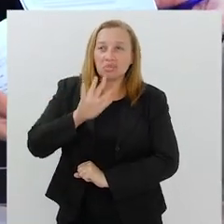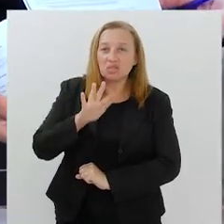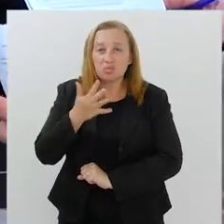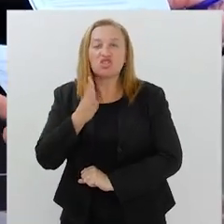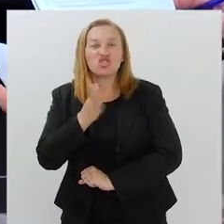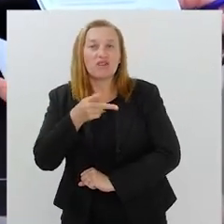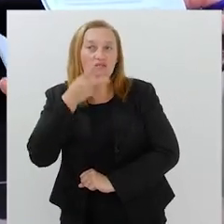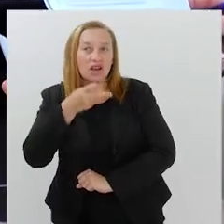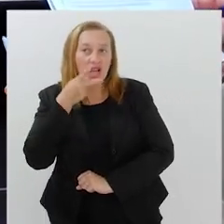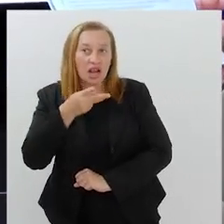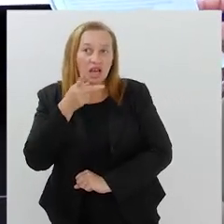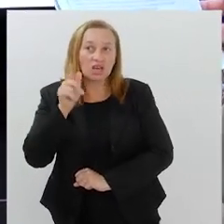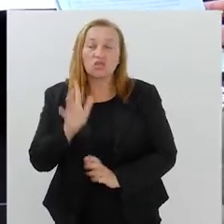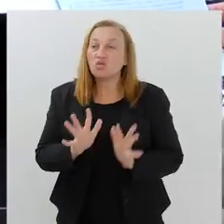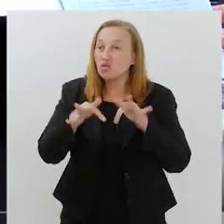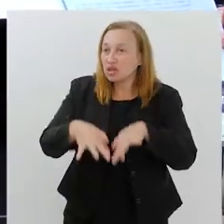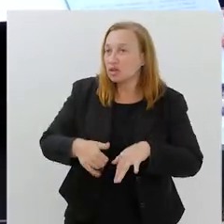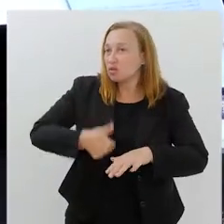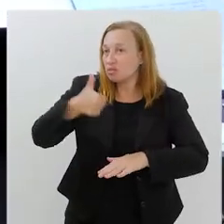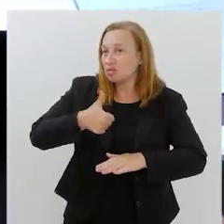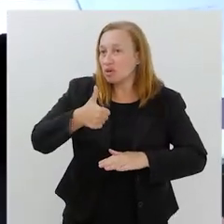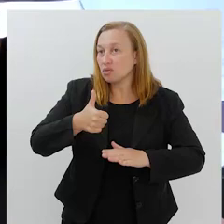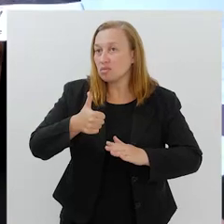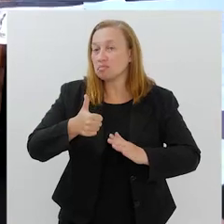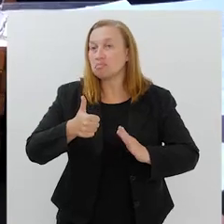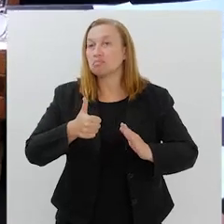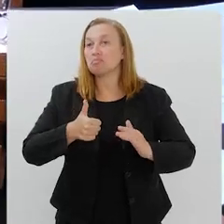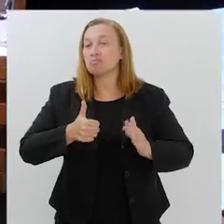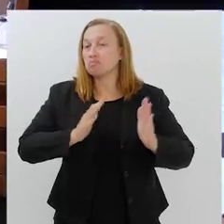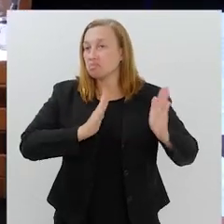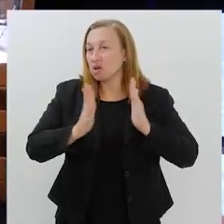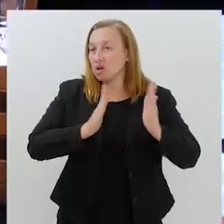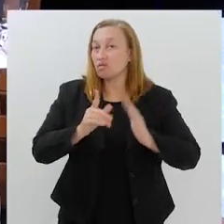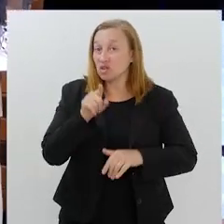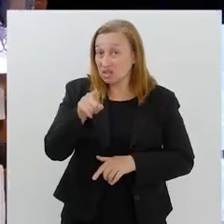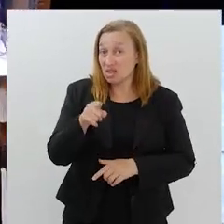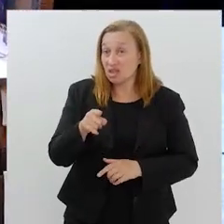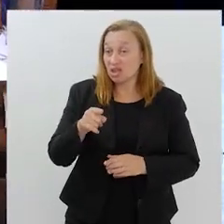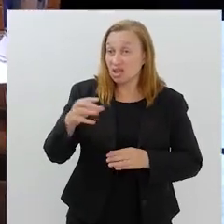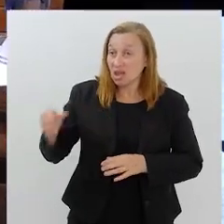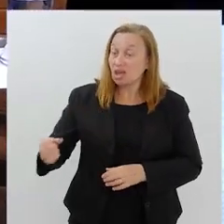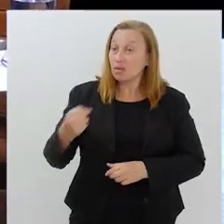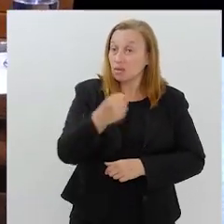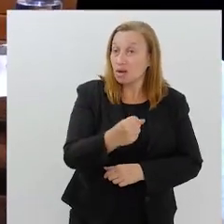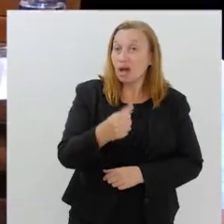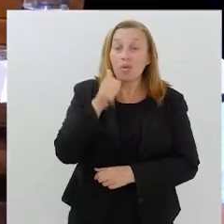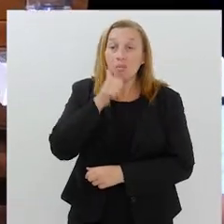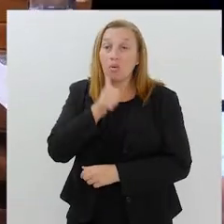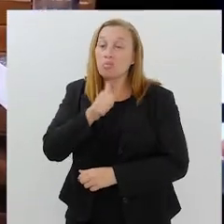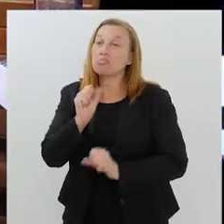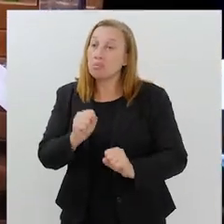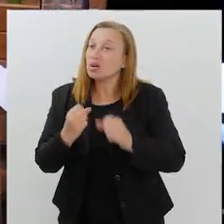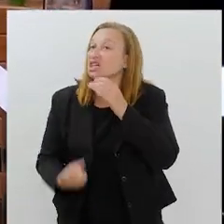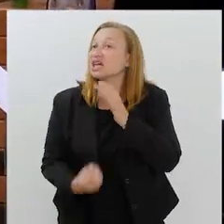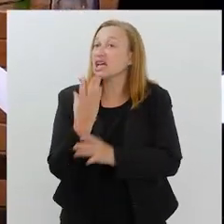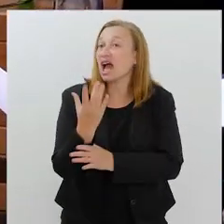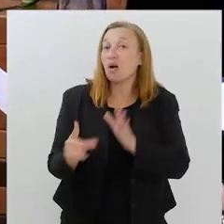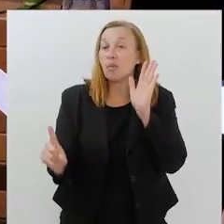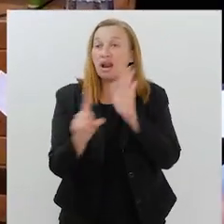o que eu mais ou menos falei aqui no final do seu primeiro bloco né você tem que colocar mulheres que possam criar uma